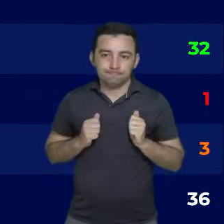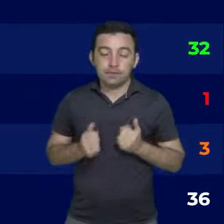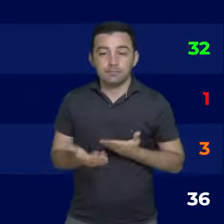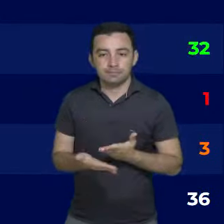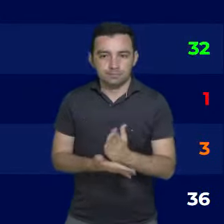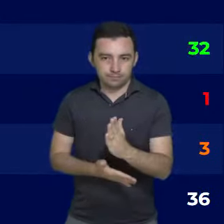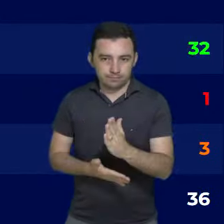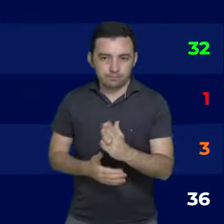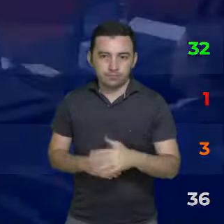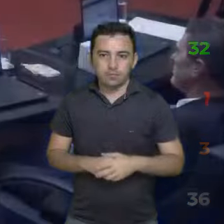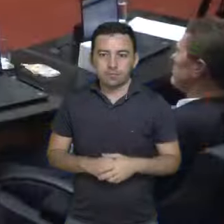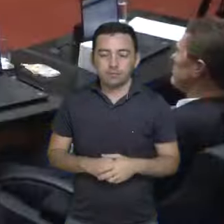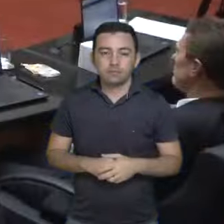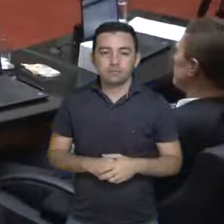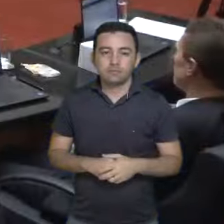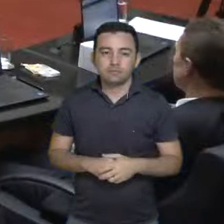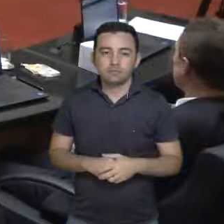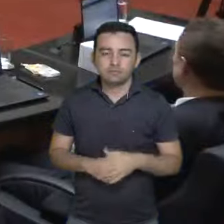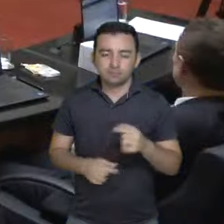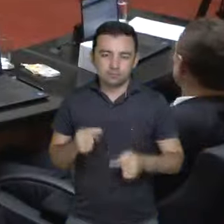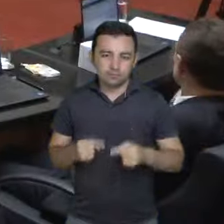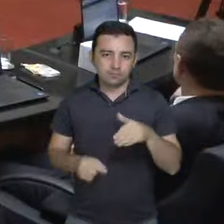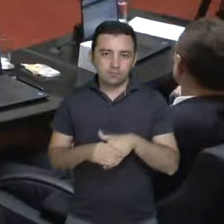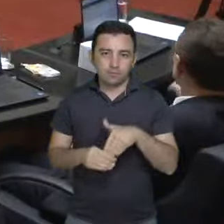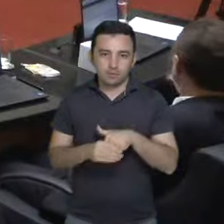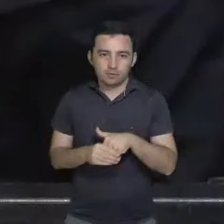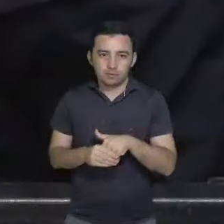em primeiro turno. Discussão e votação em primeiro